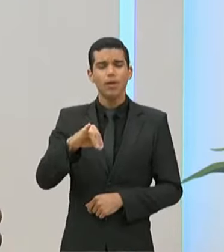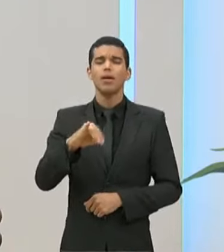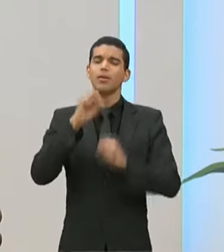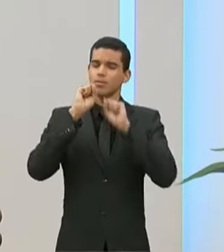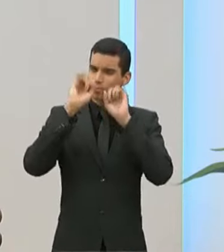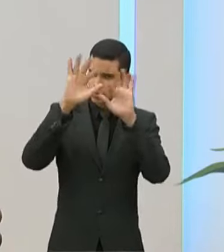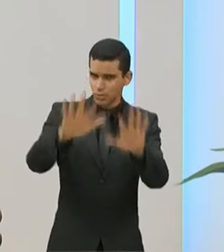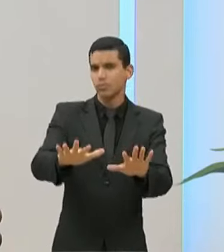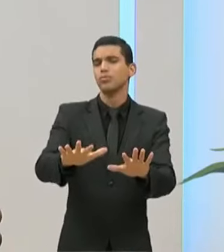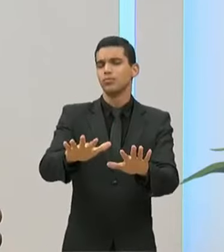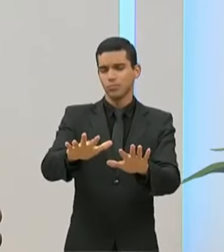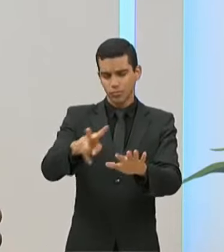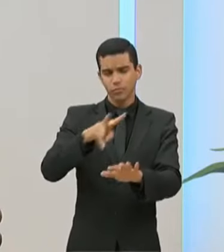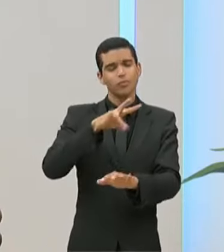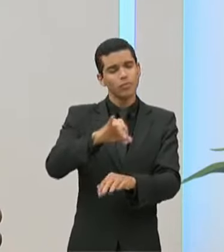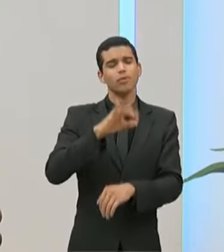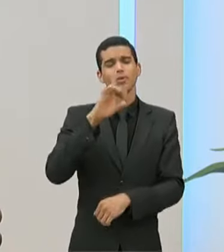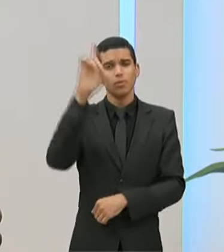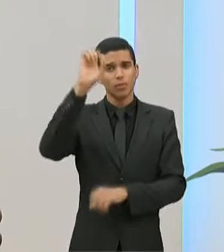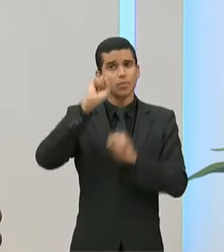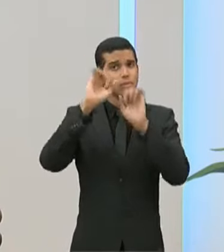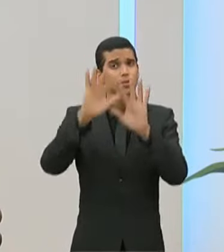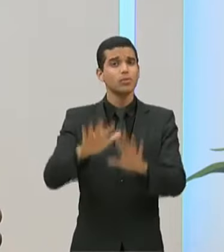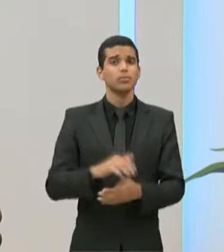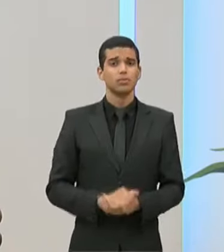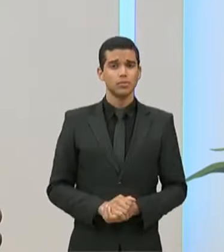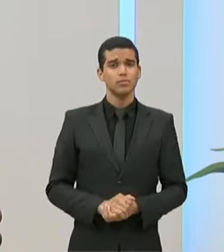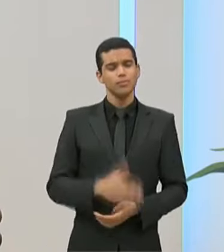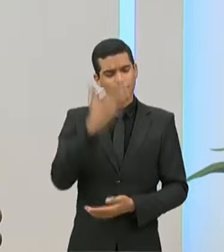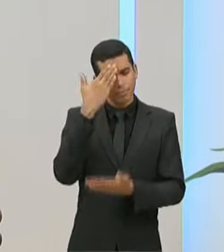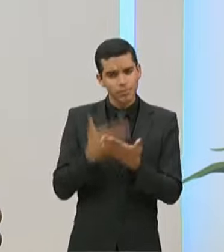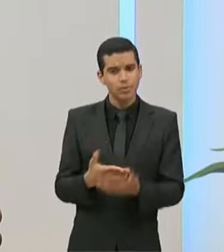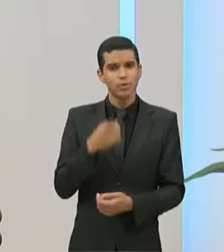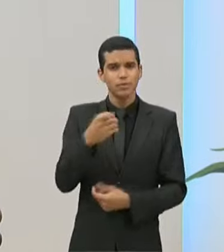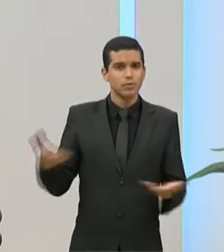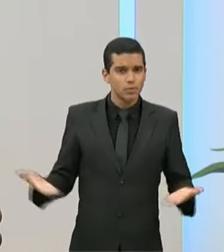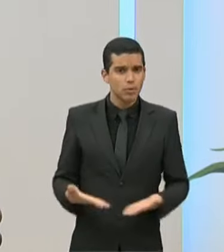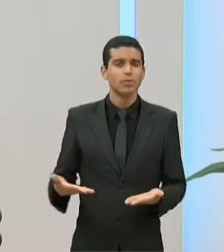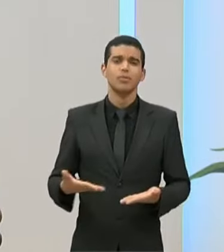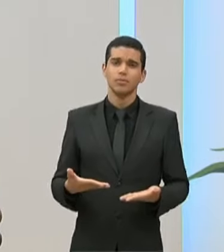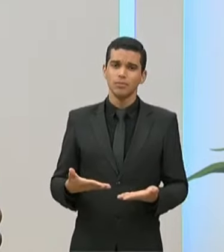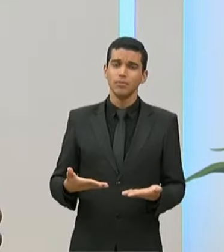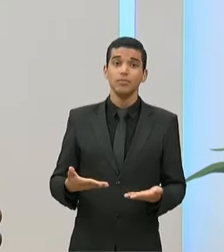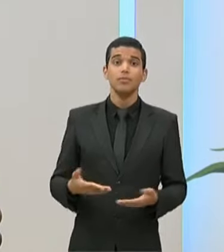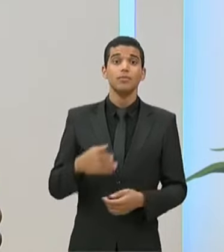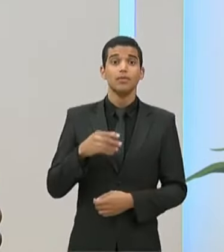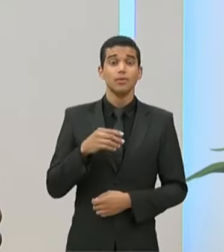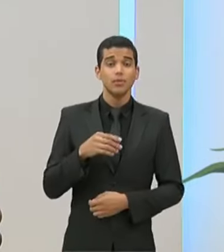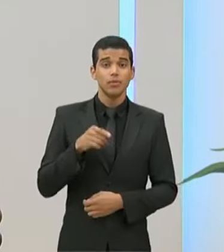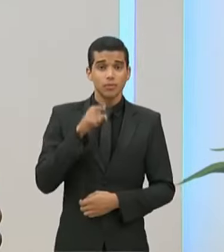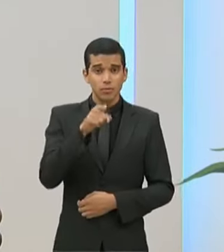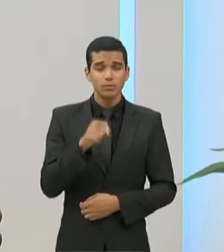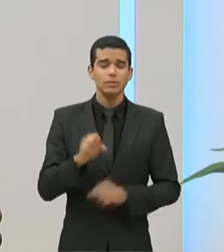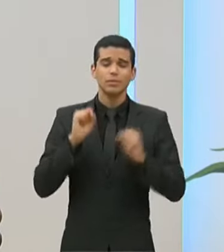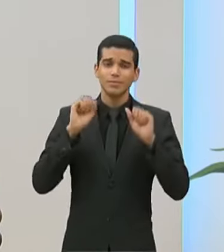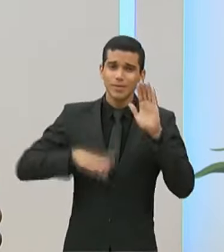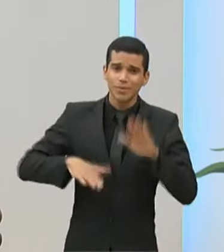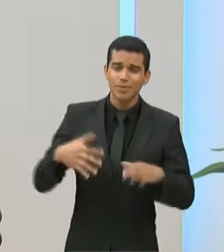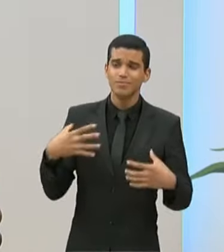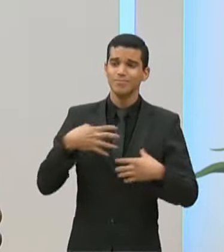é inútil no Senhor. Receba essa palavra da parte de Deus. A cruz pode